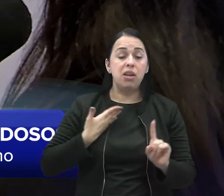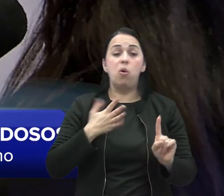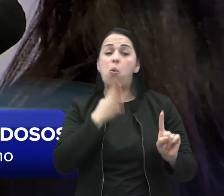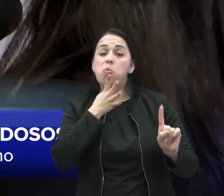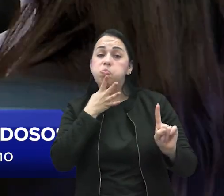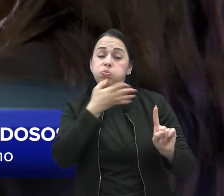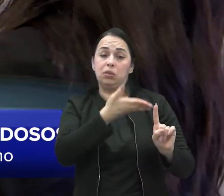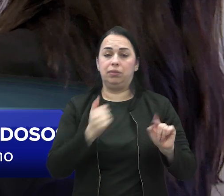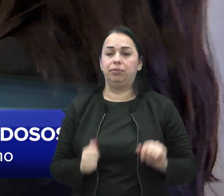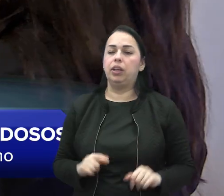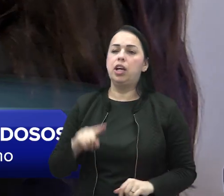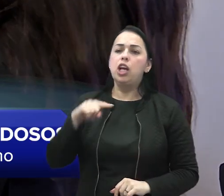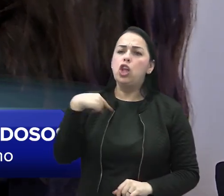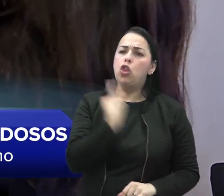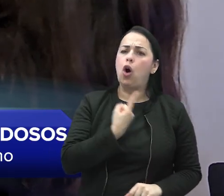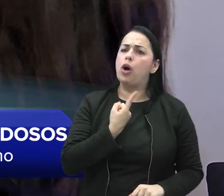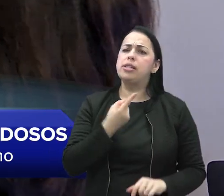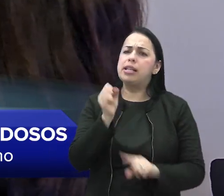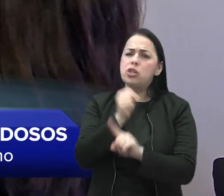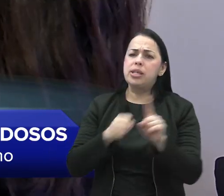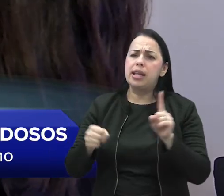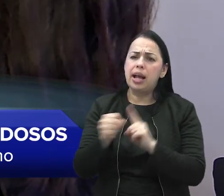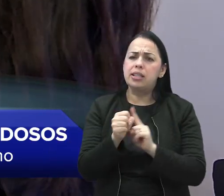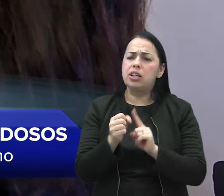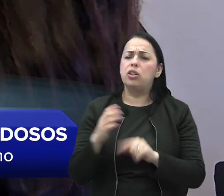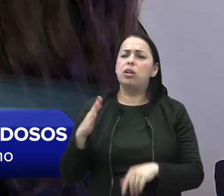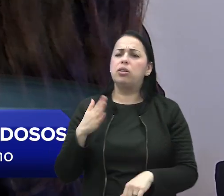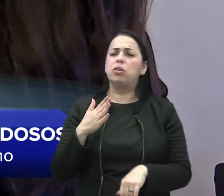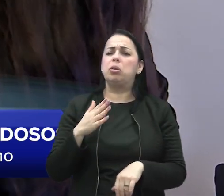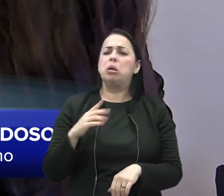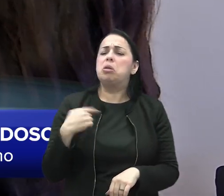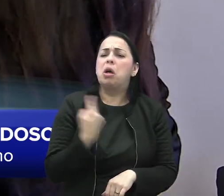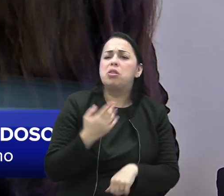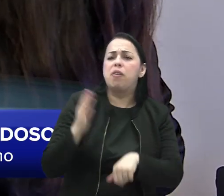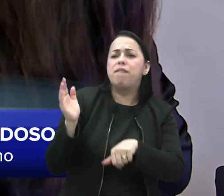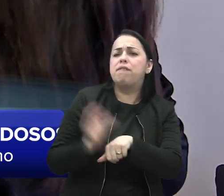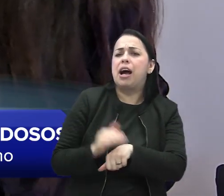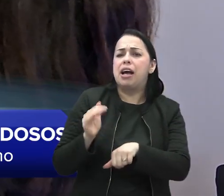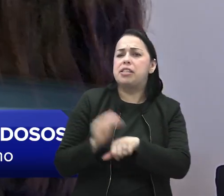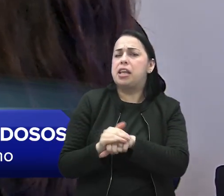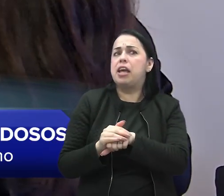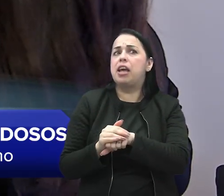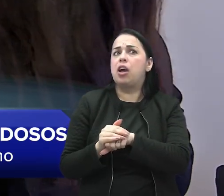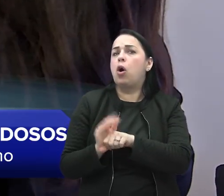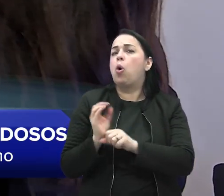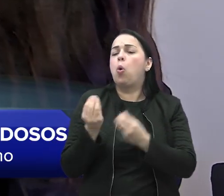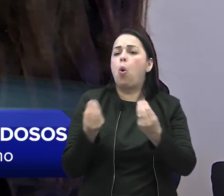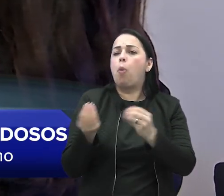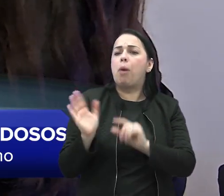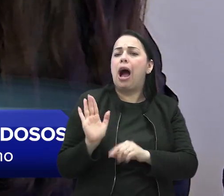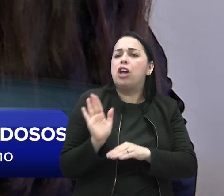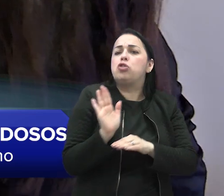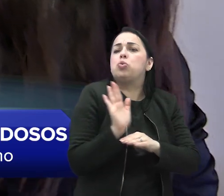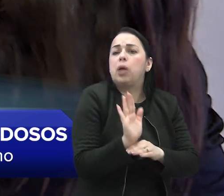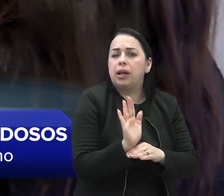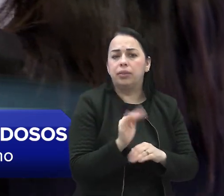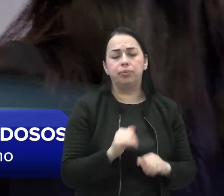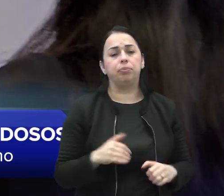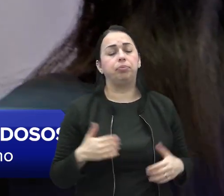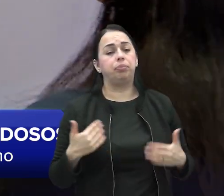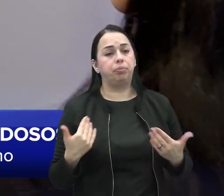como nós, enquanto sociedade, o que nós podemos fazer para a gente ir na contramão desses casos?